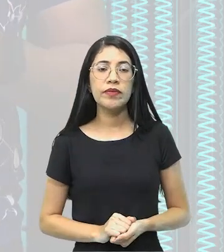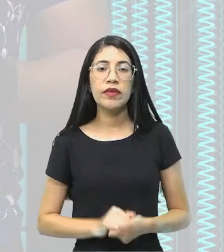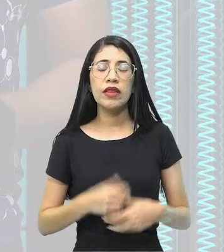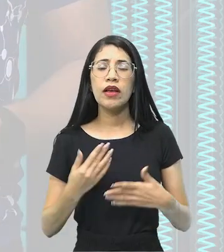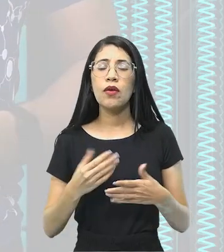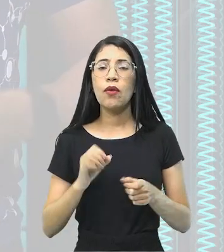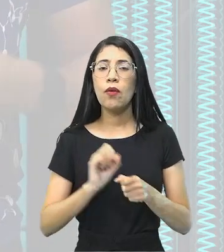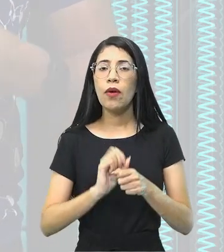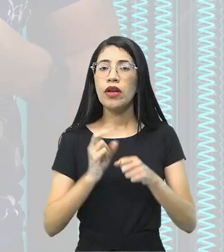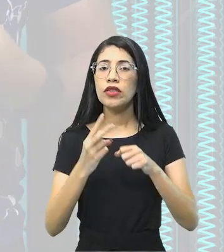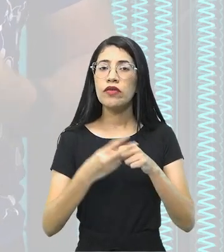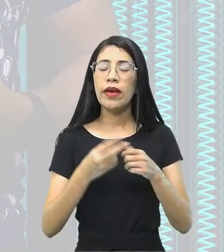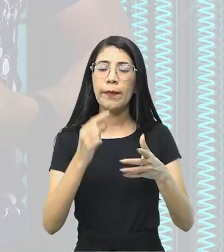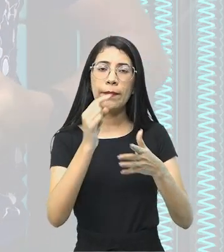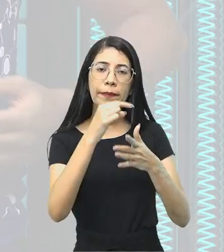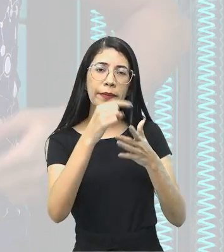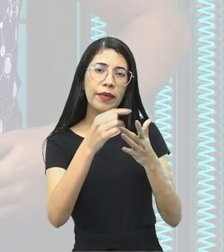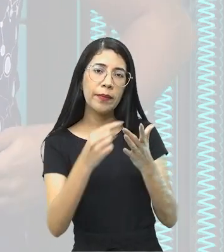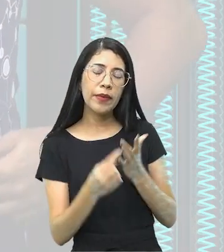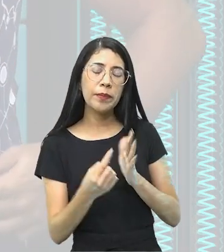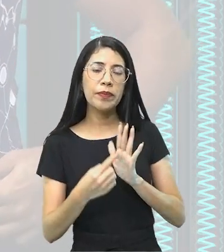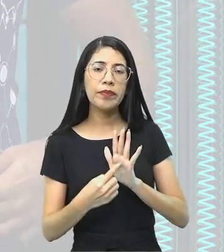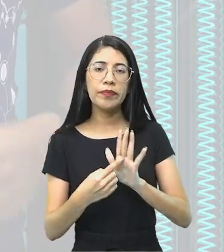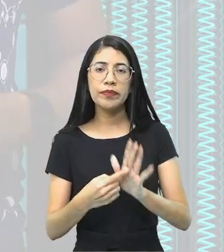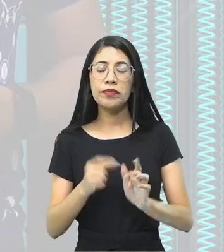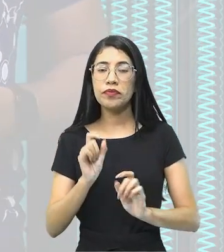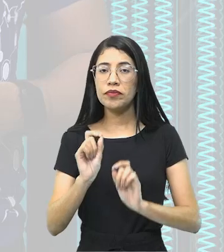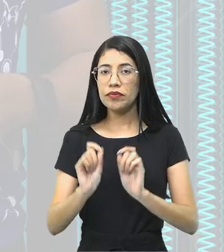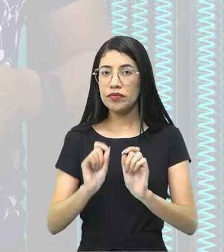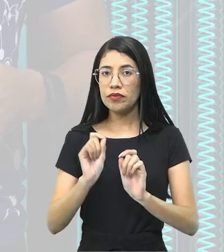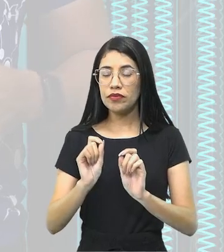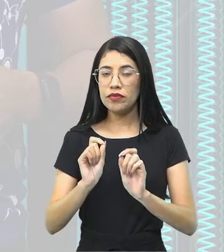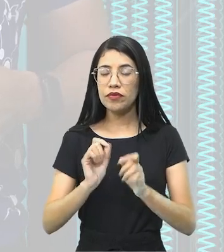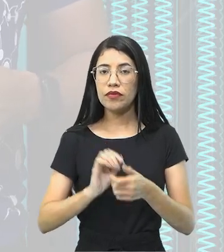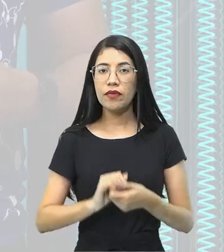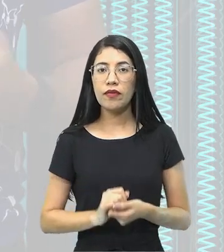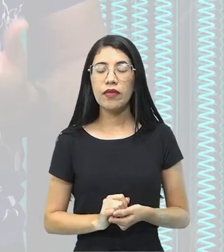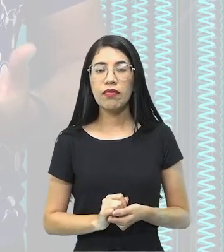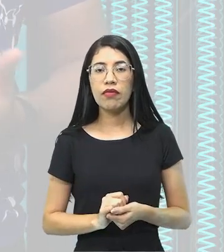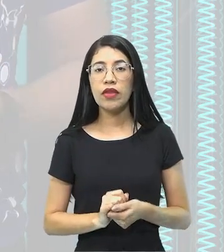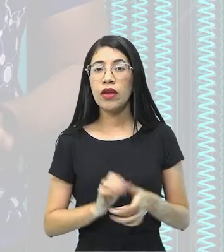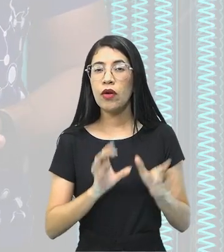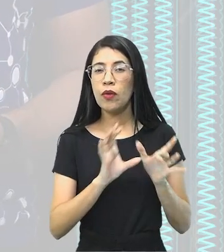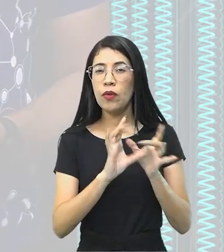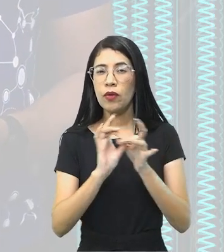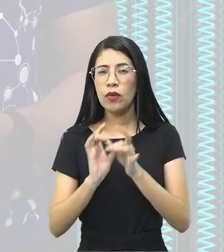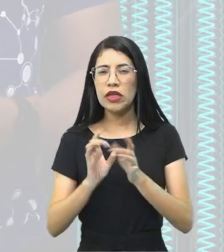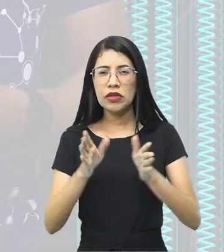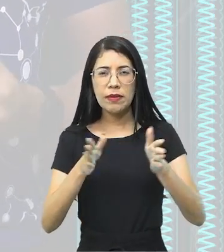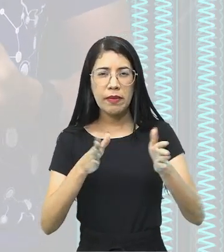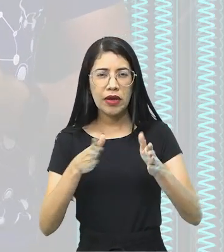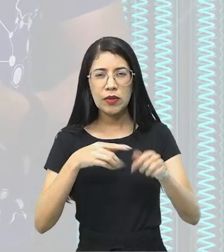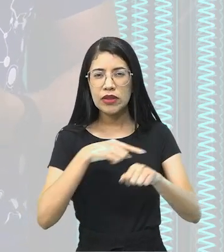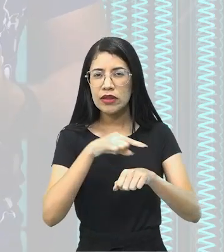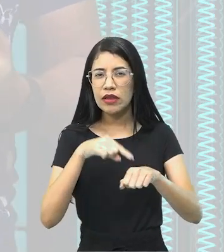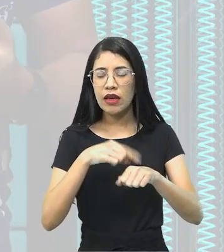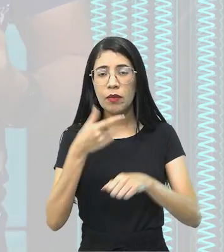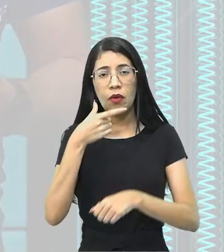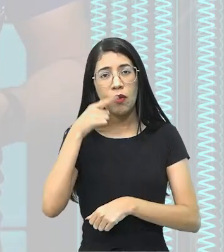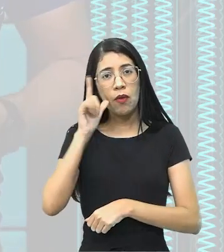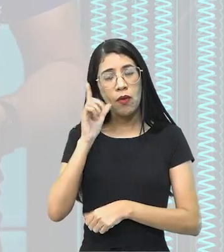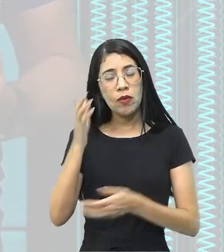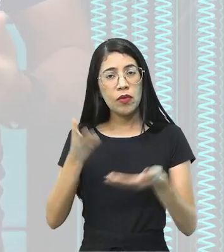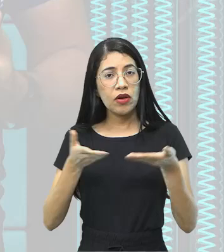os advérbios que indicam, né, a circunstância de tempo?